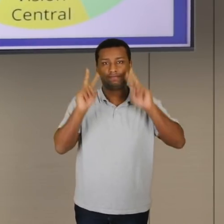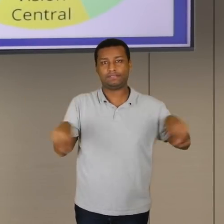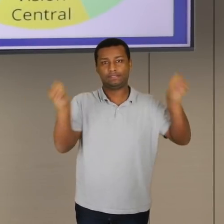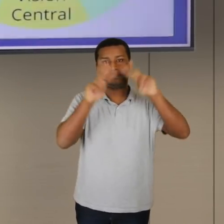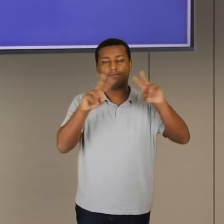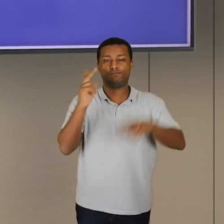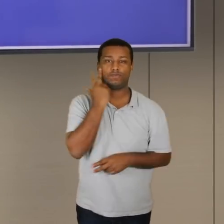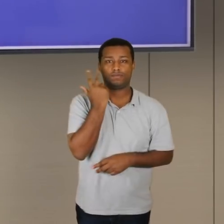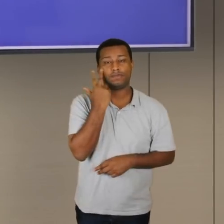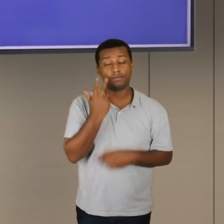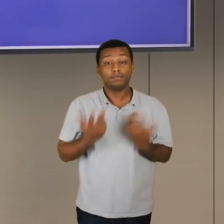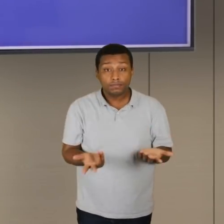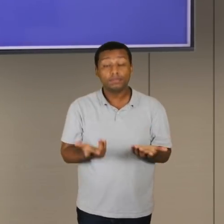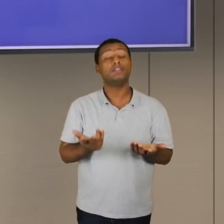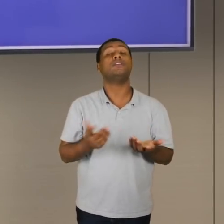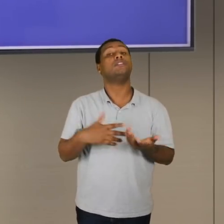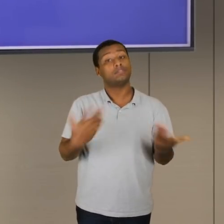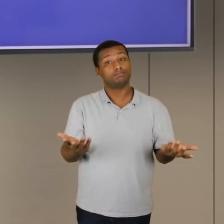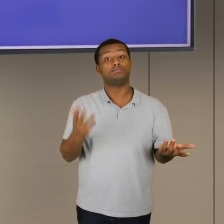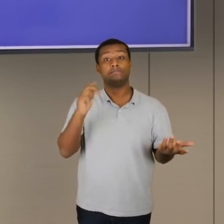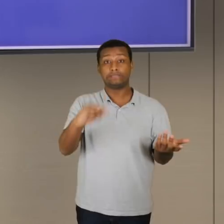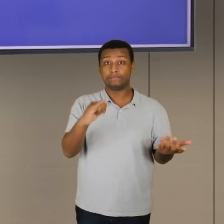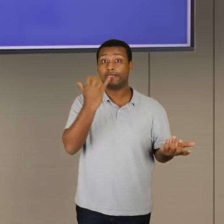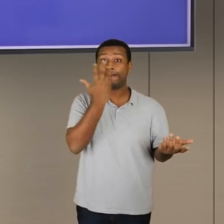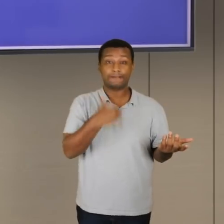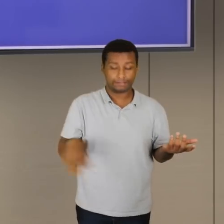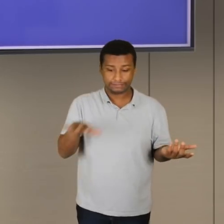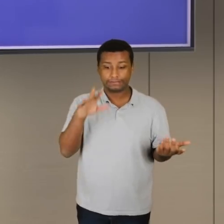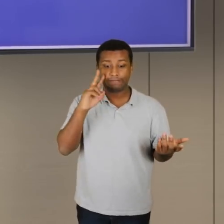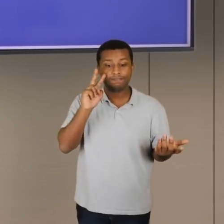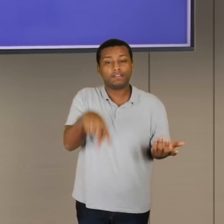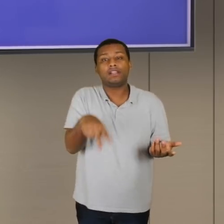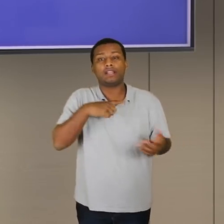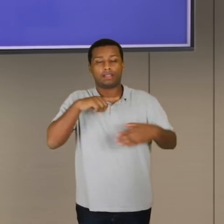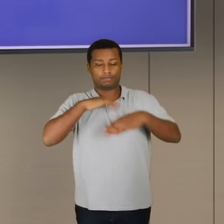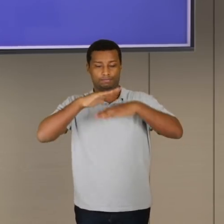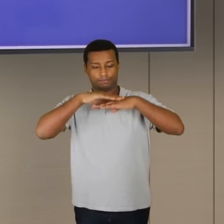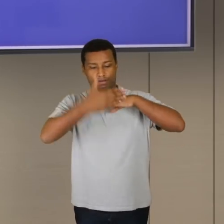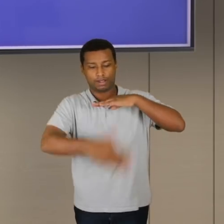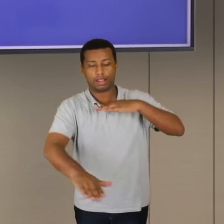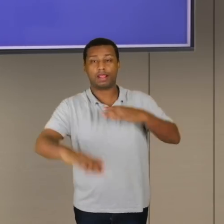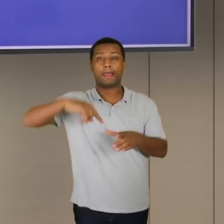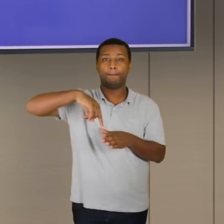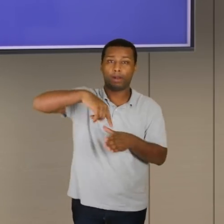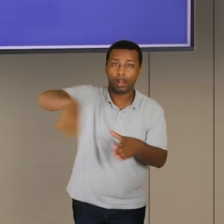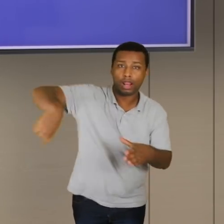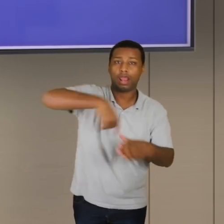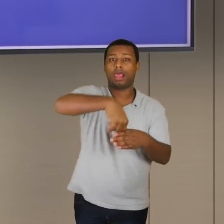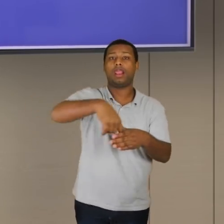periférica. A luminosidade do ambiente faz toda a diferença. E